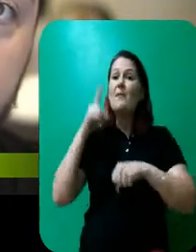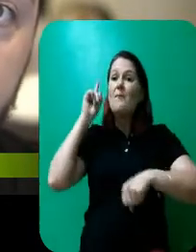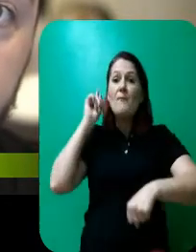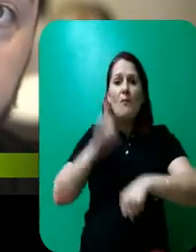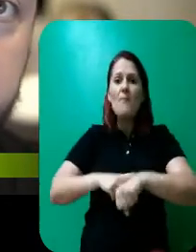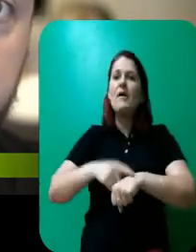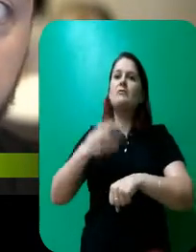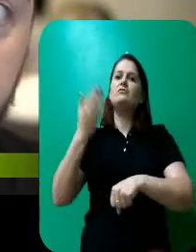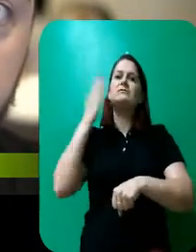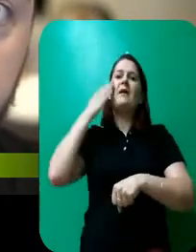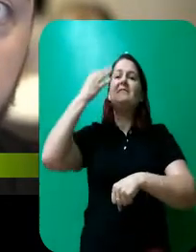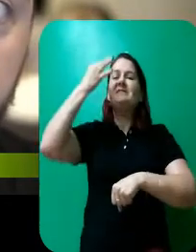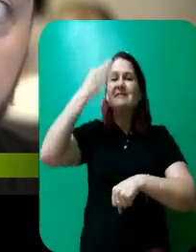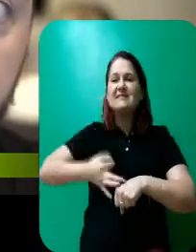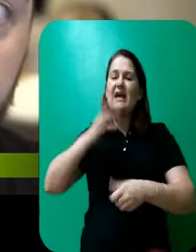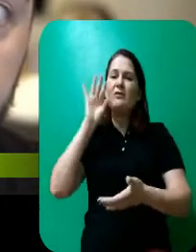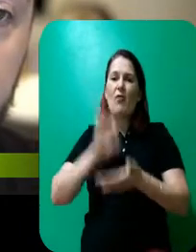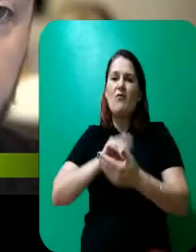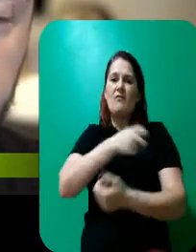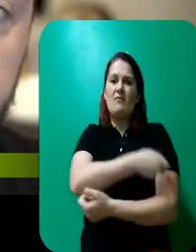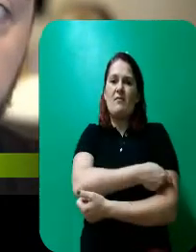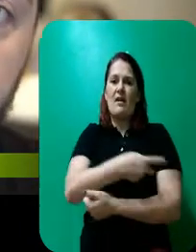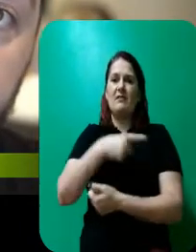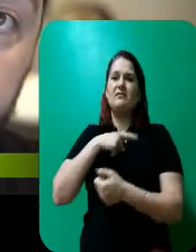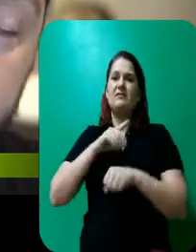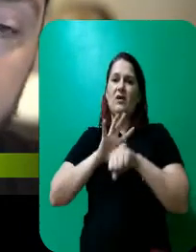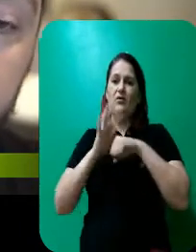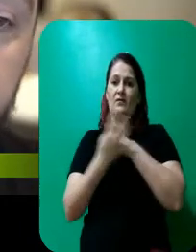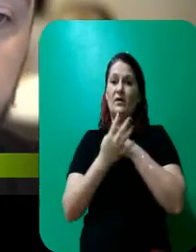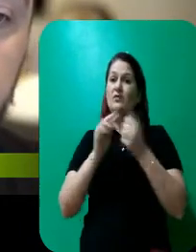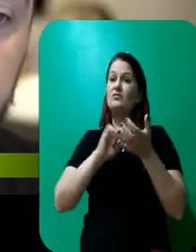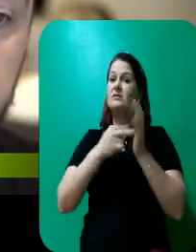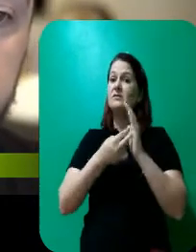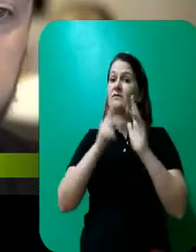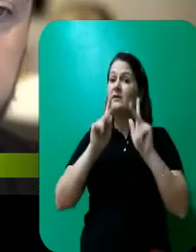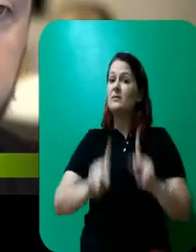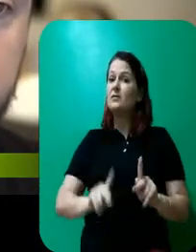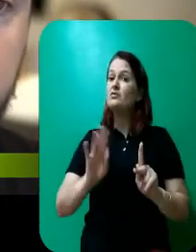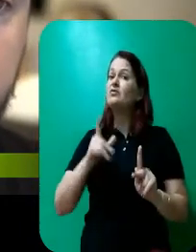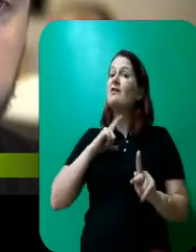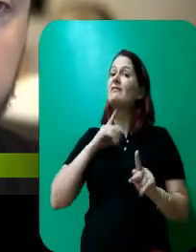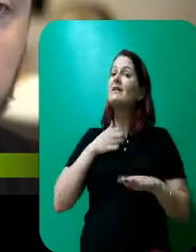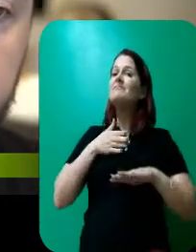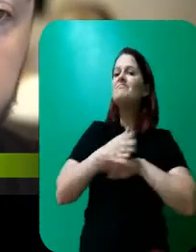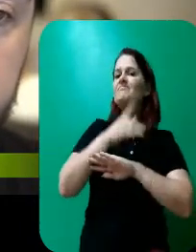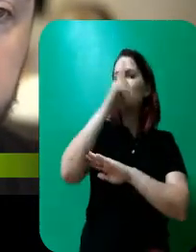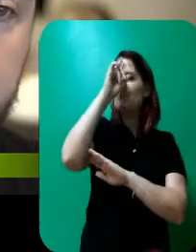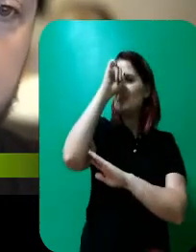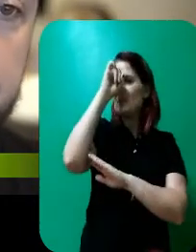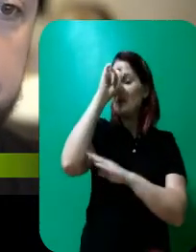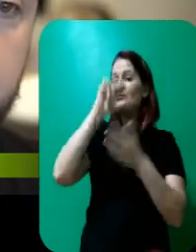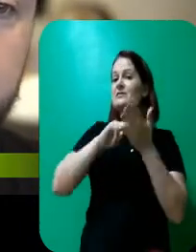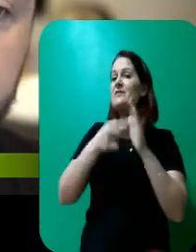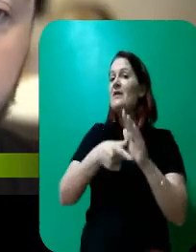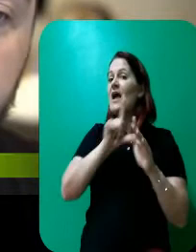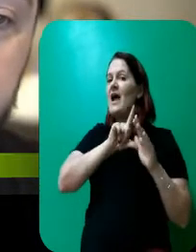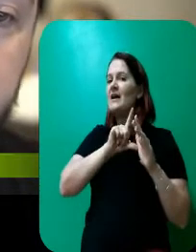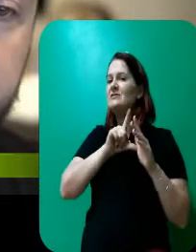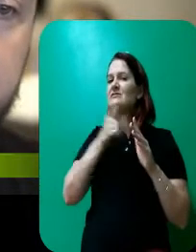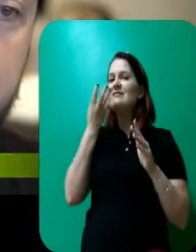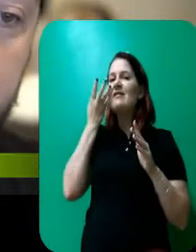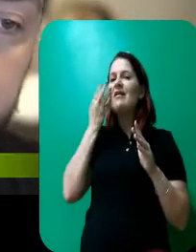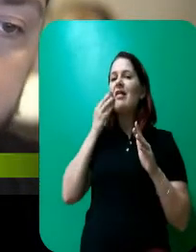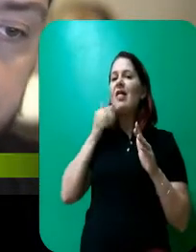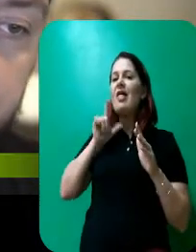já está internado no hospital. Então a transmissão provavelmente já está acontecendo há tempos. E pelo menos em São Paulo, tudo indica que no